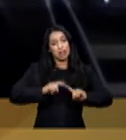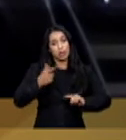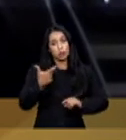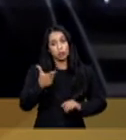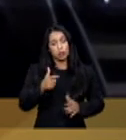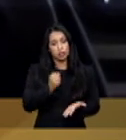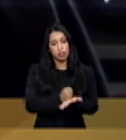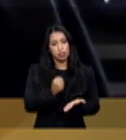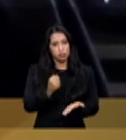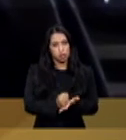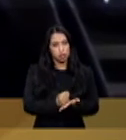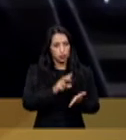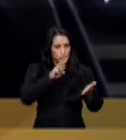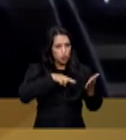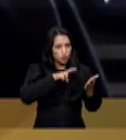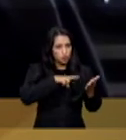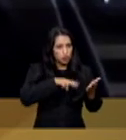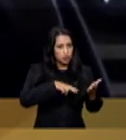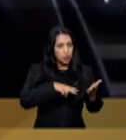original.